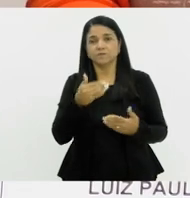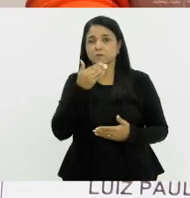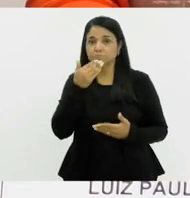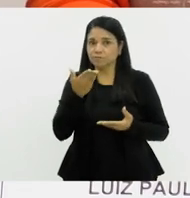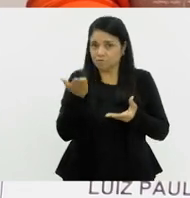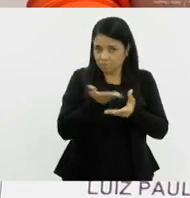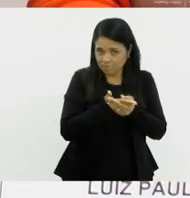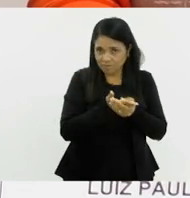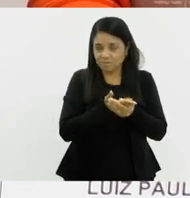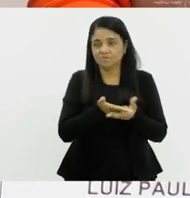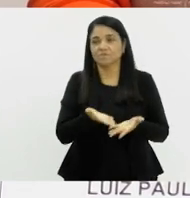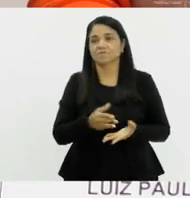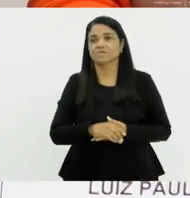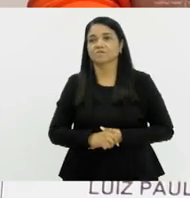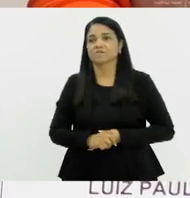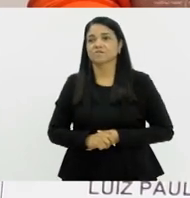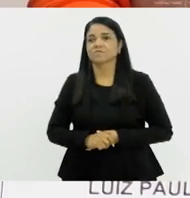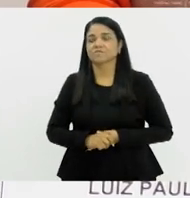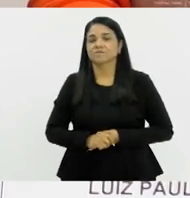Na realidade,